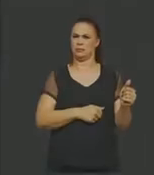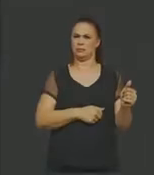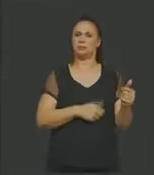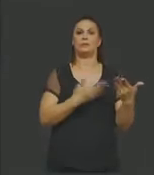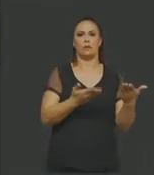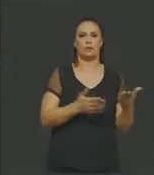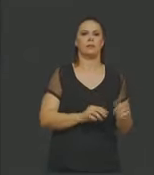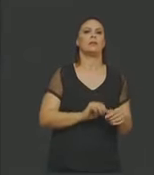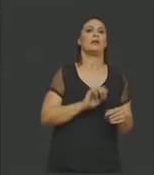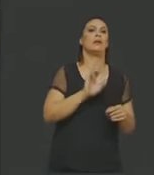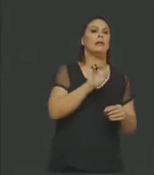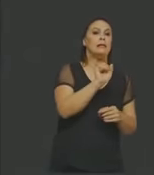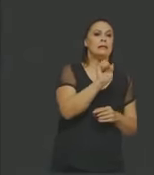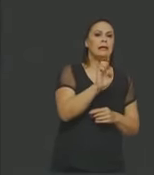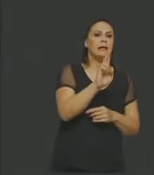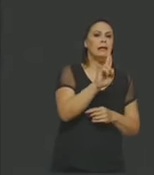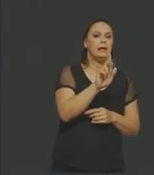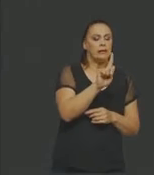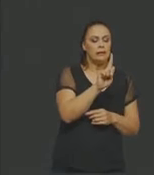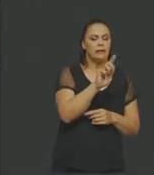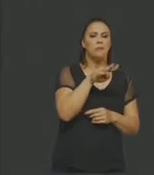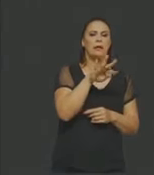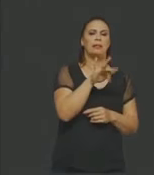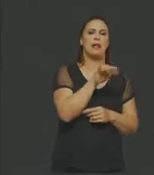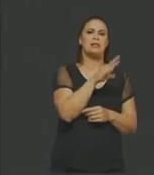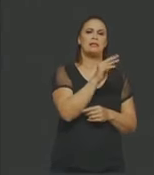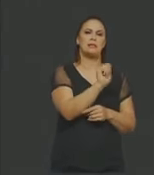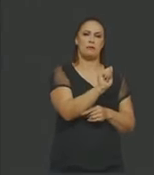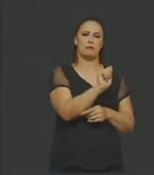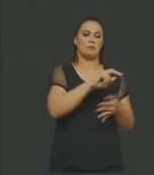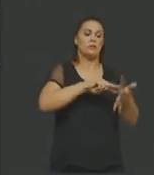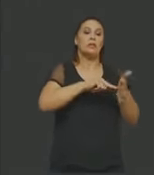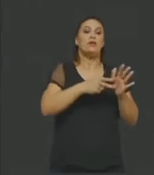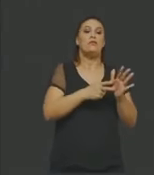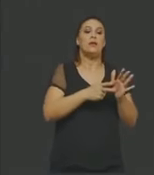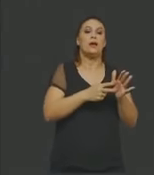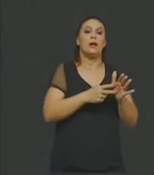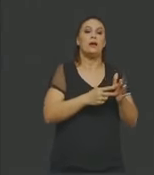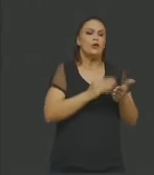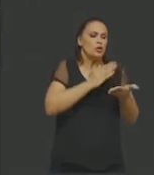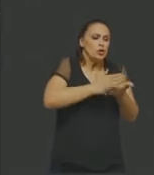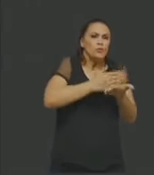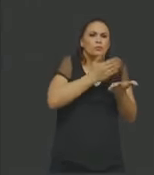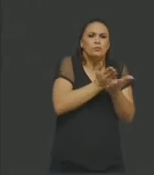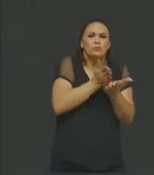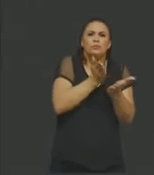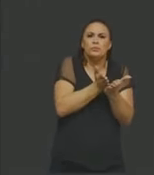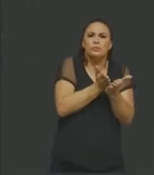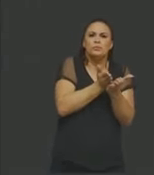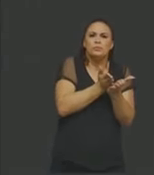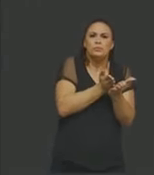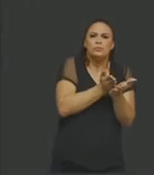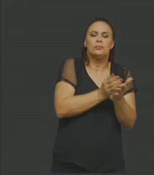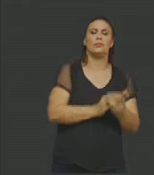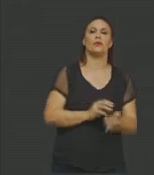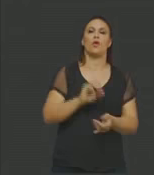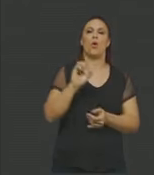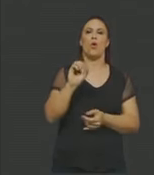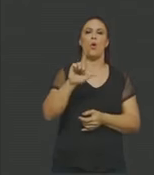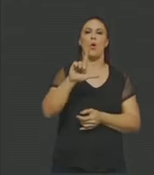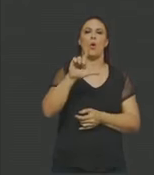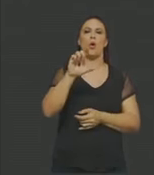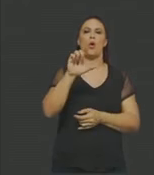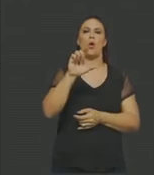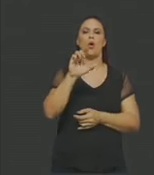divisão, holoblástica, holo, todo, tá? Vai dividir tudo, igual. Igual a gente consegue ver aqui,